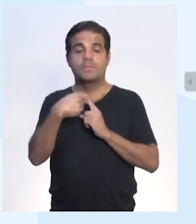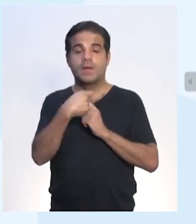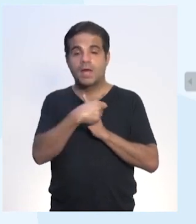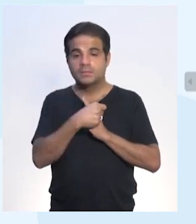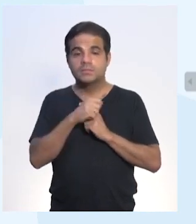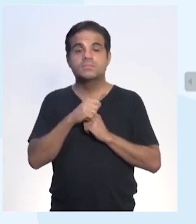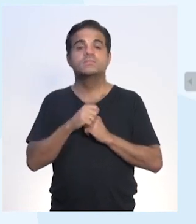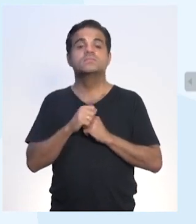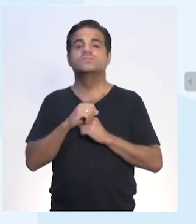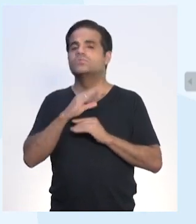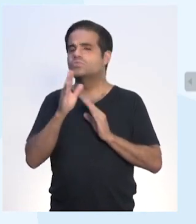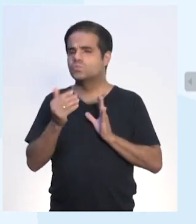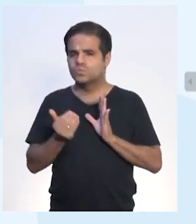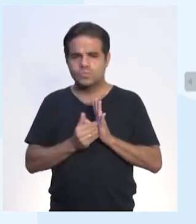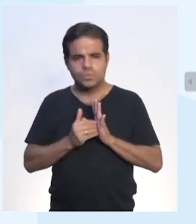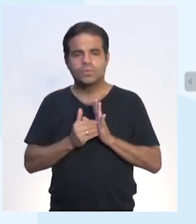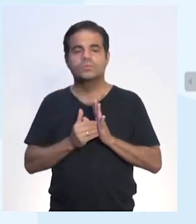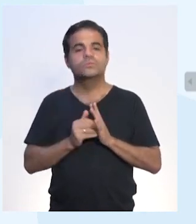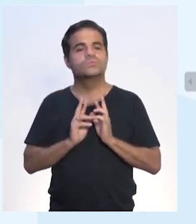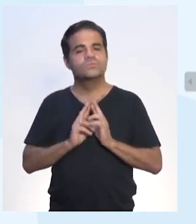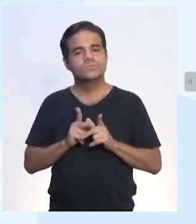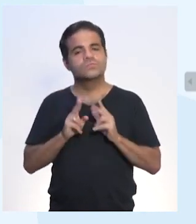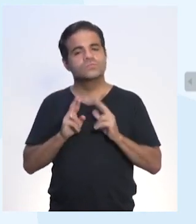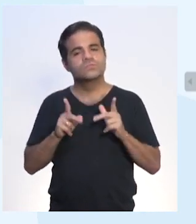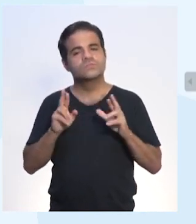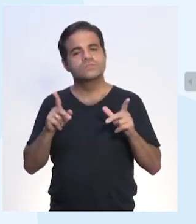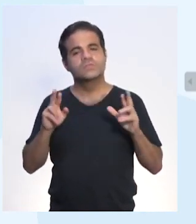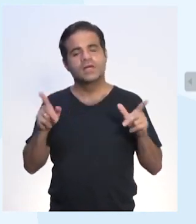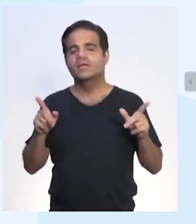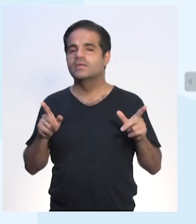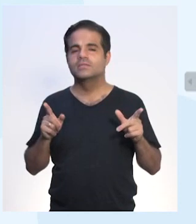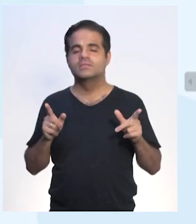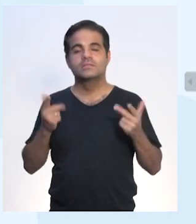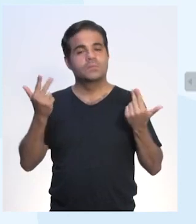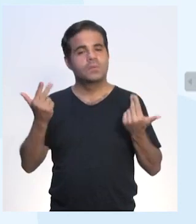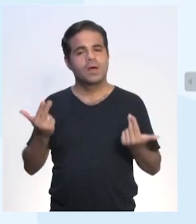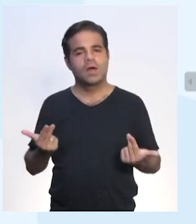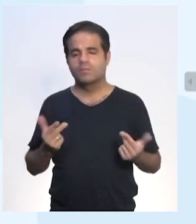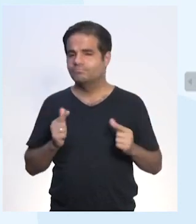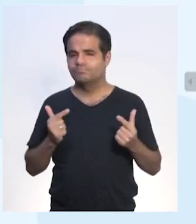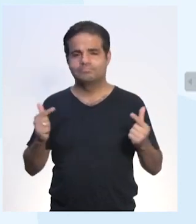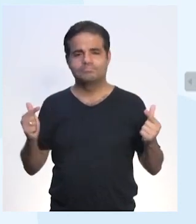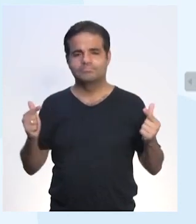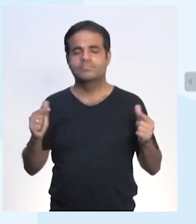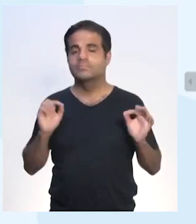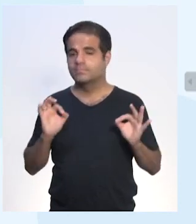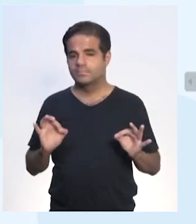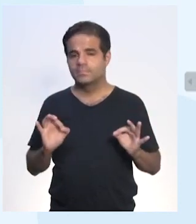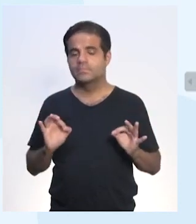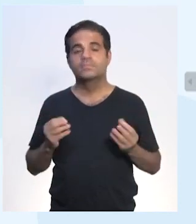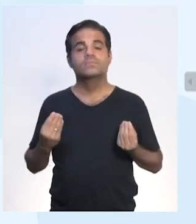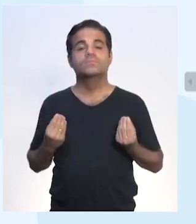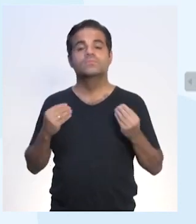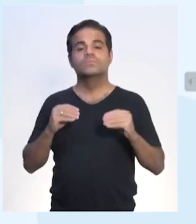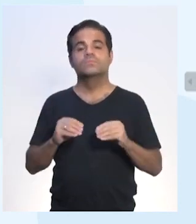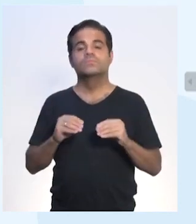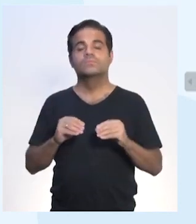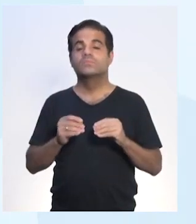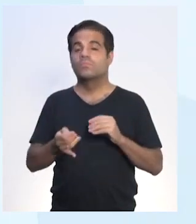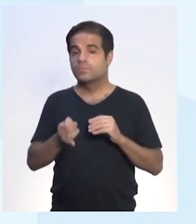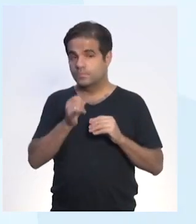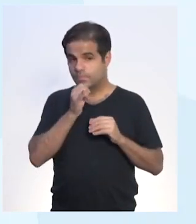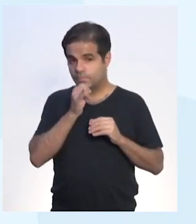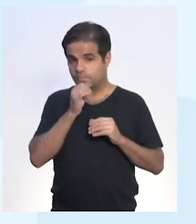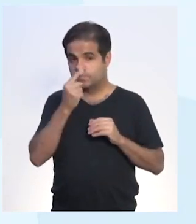e todos eles diferentes um do outro, certo? Então, coloque a resolução do